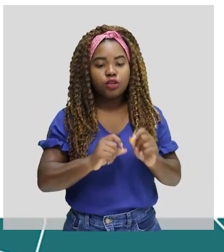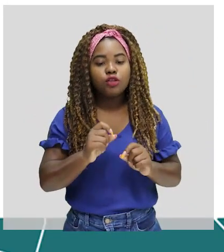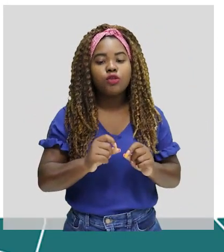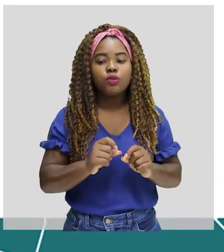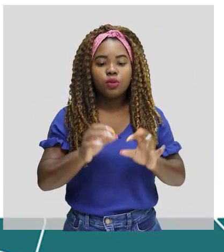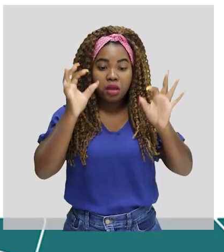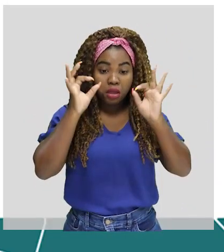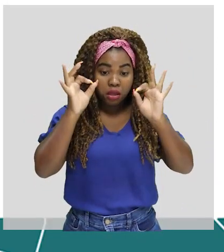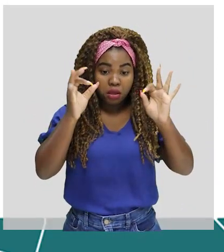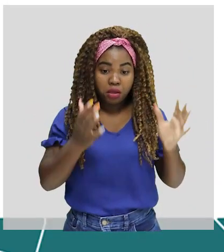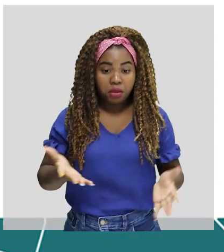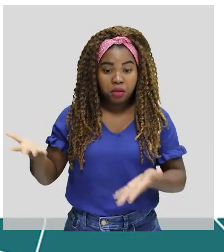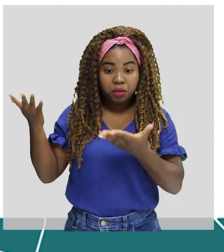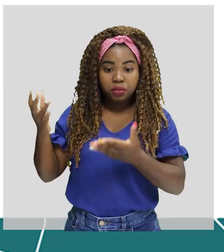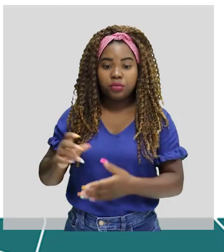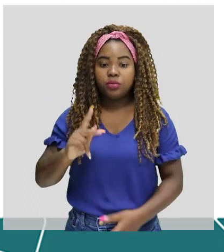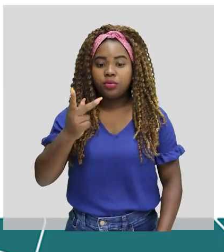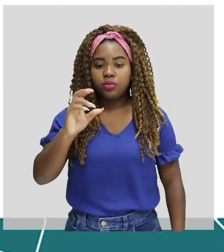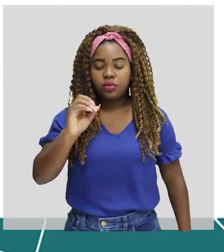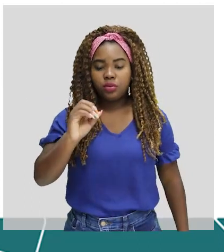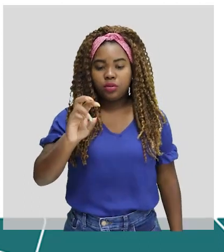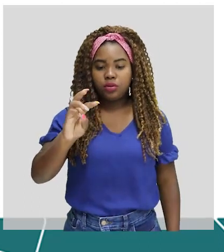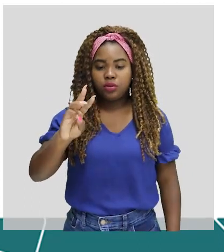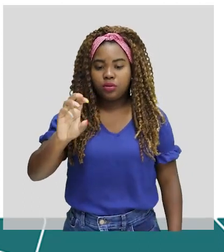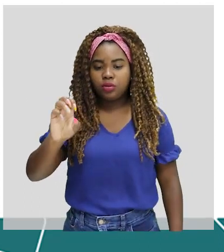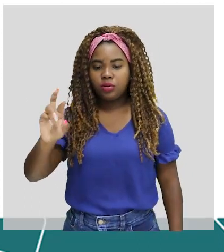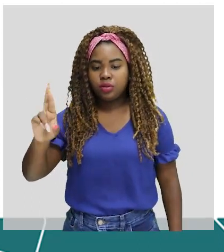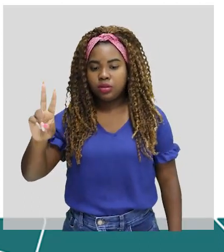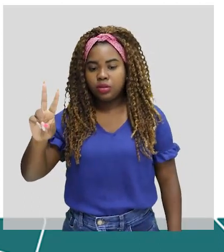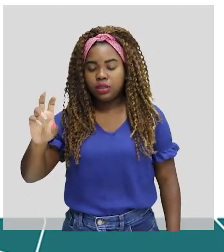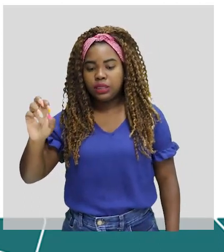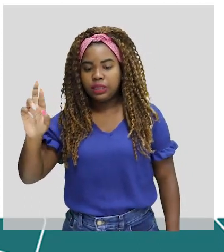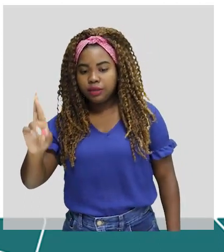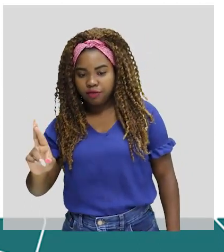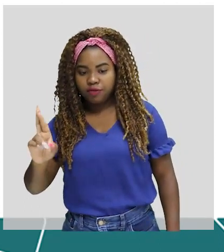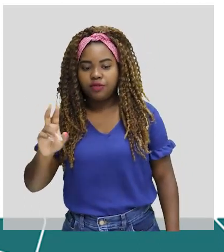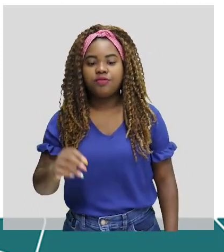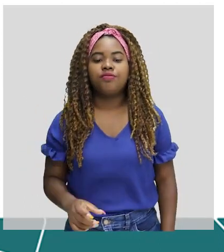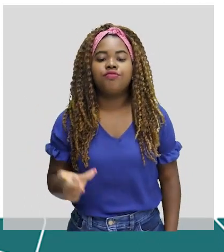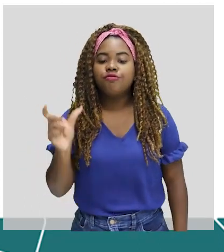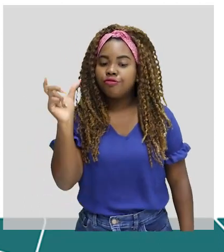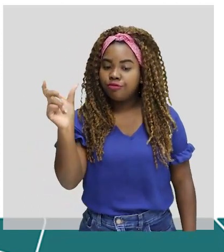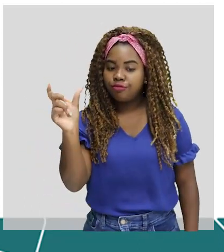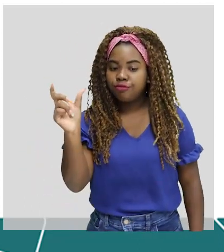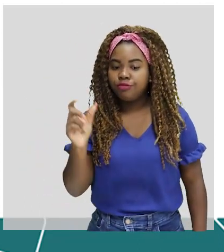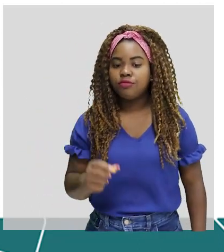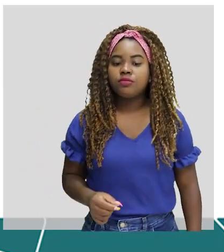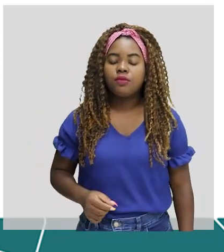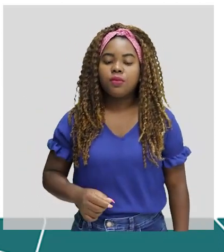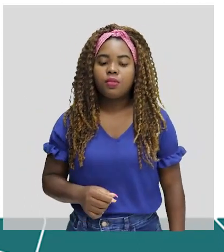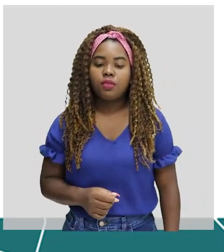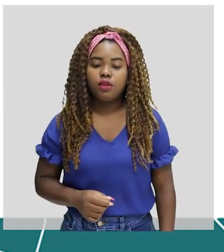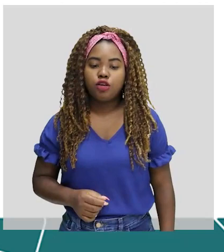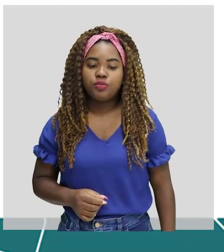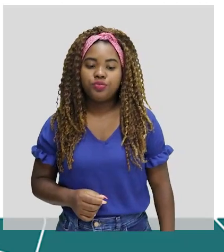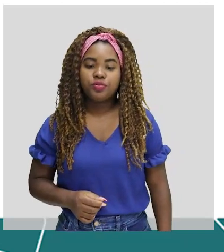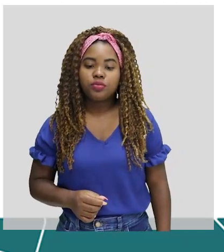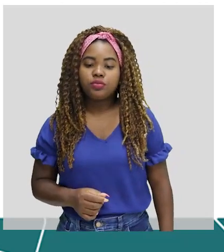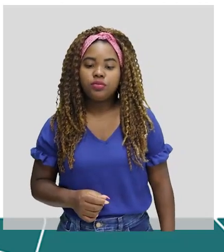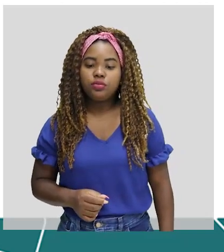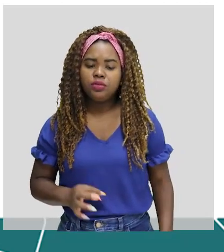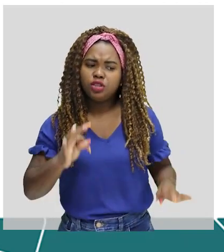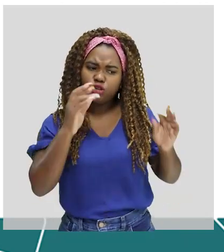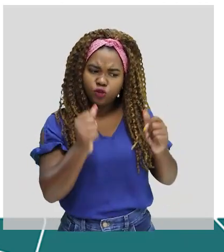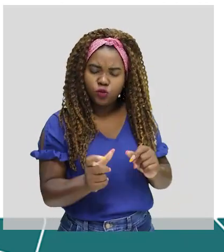Atenção! Contudo, however, apesar disso, da existência de palavras amigas, nem todas